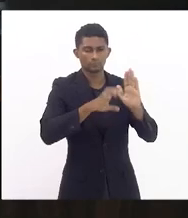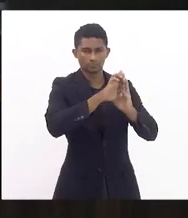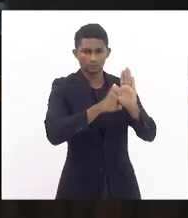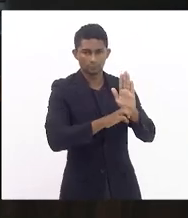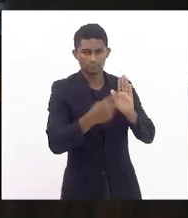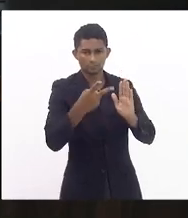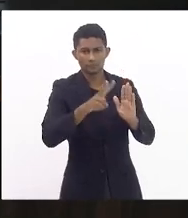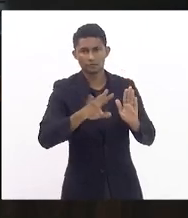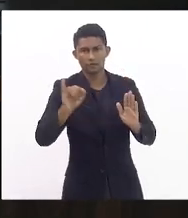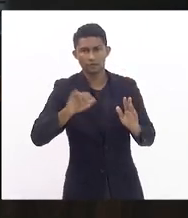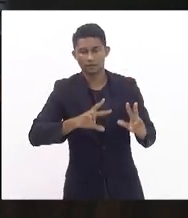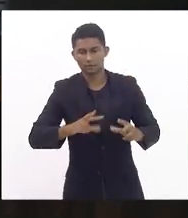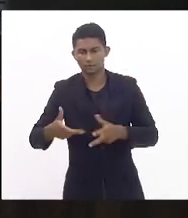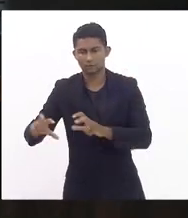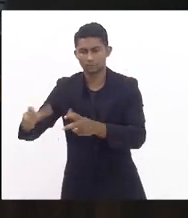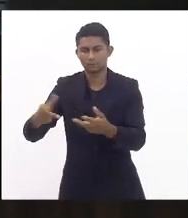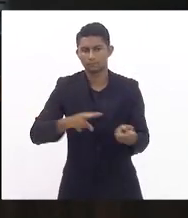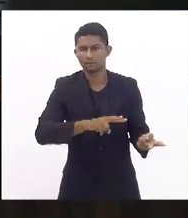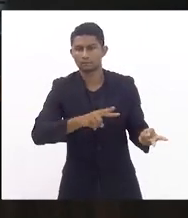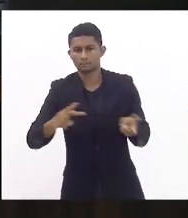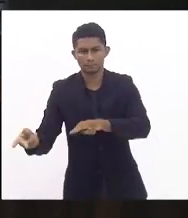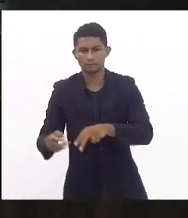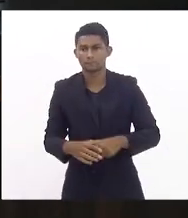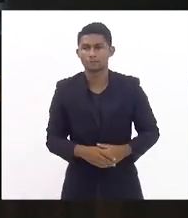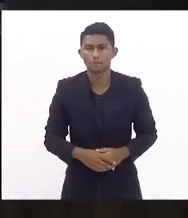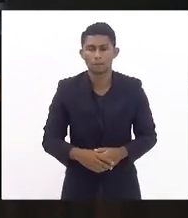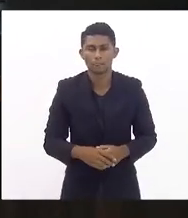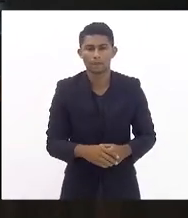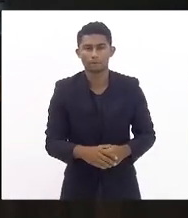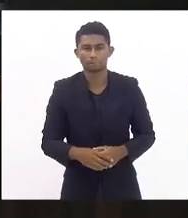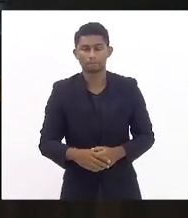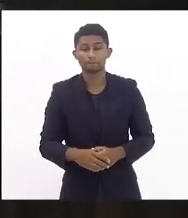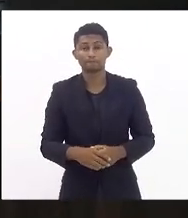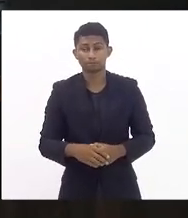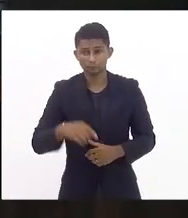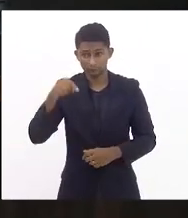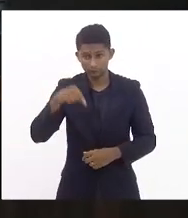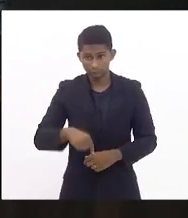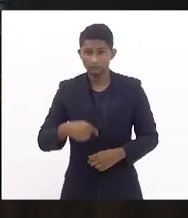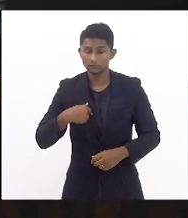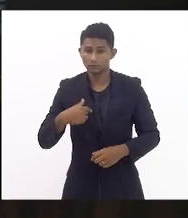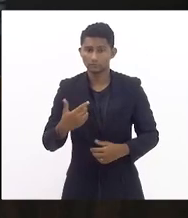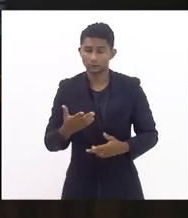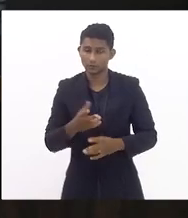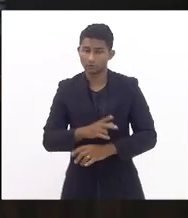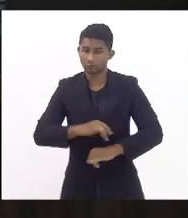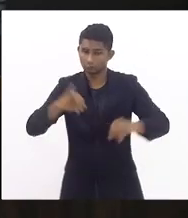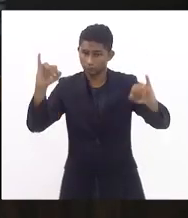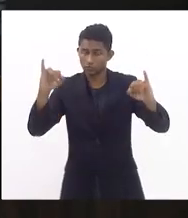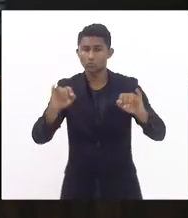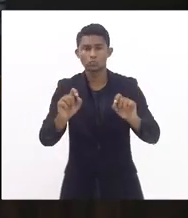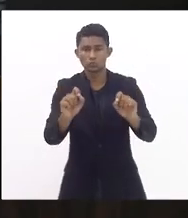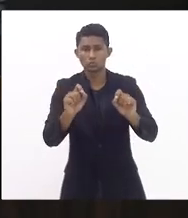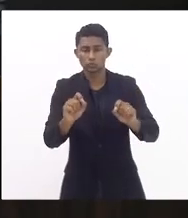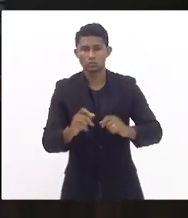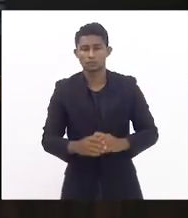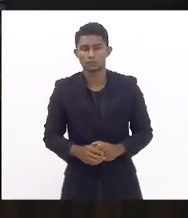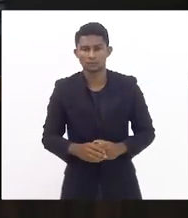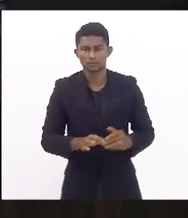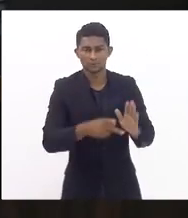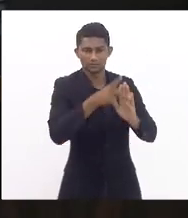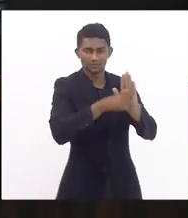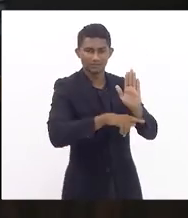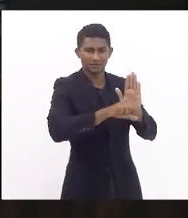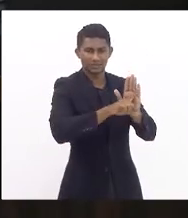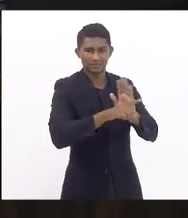retorna às comissões. Presidência, antes de conceder o pela ordem, chamo os trabalhos à ordem e vamos voltar ao projeto de